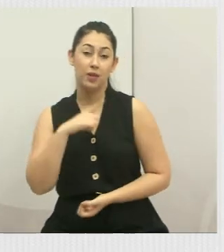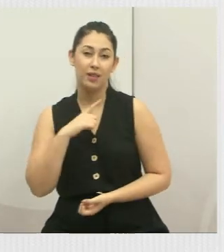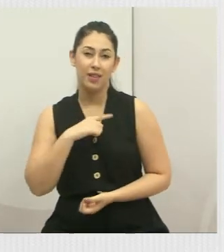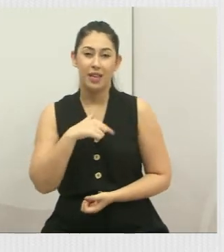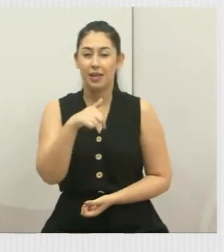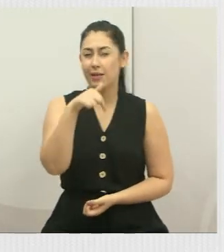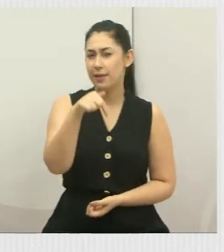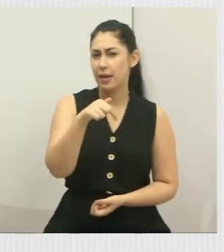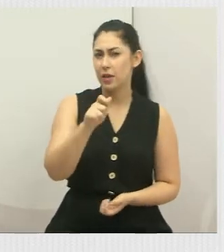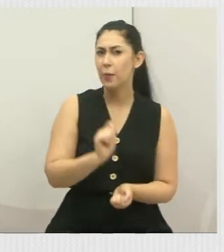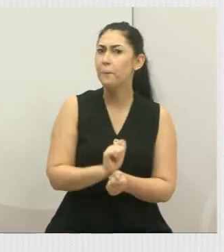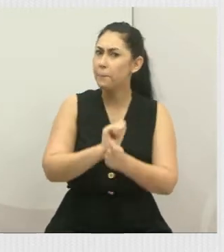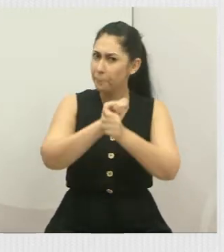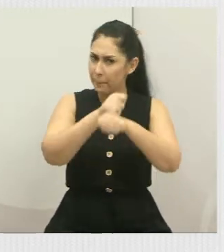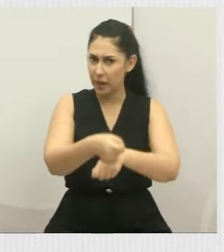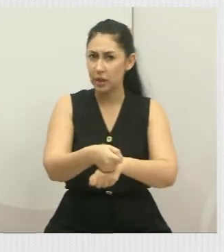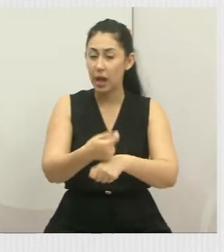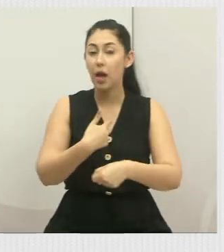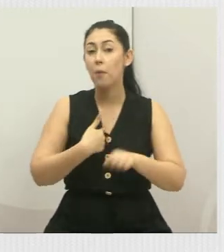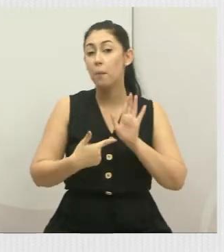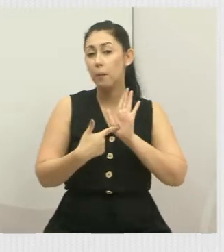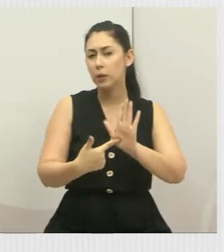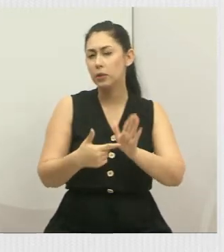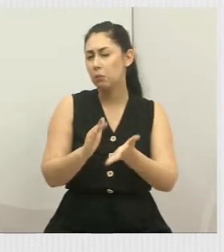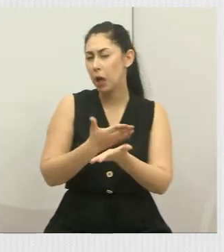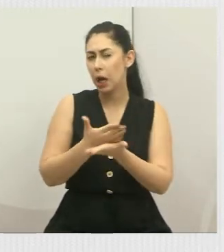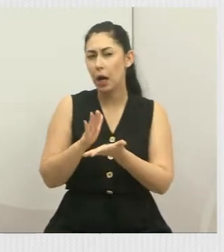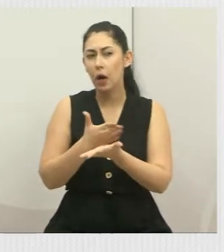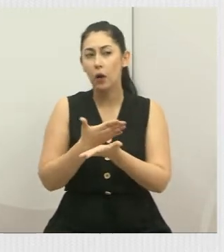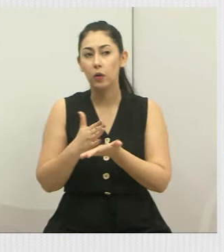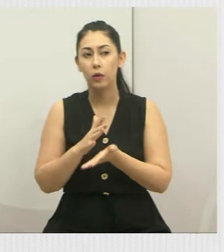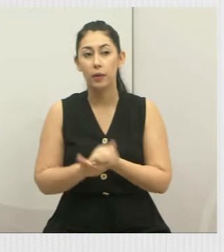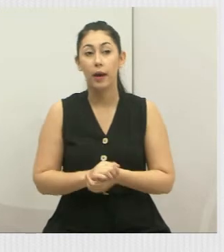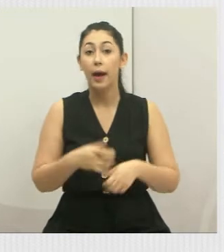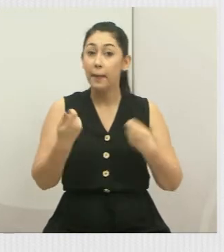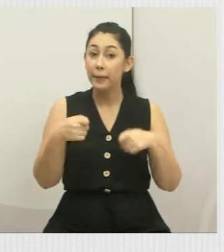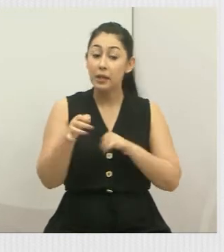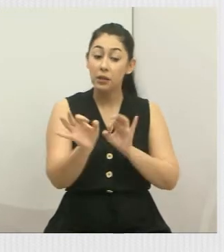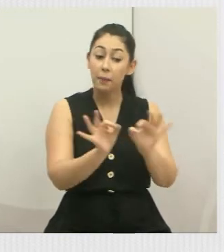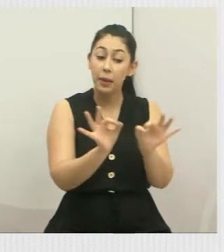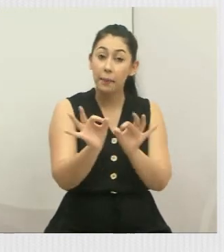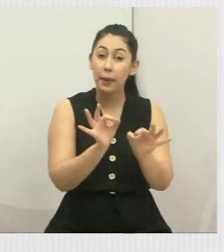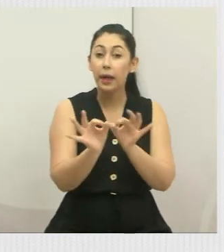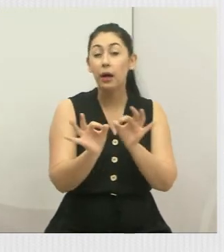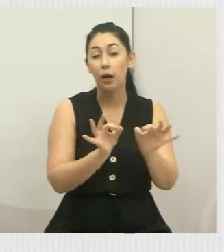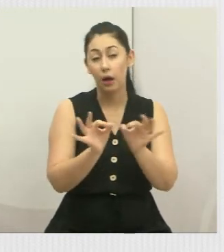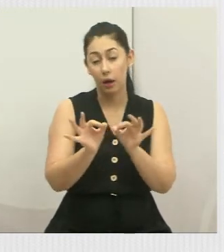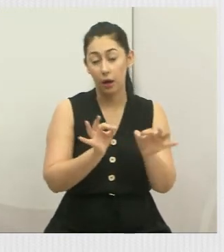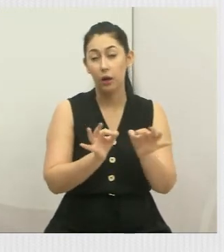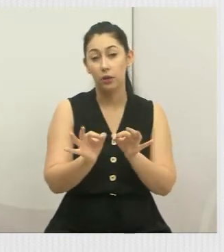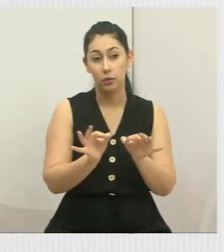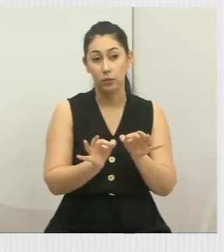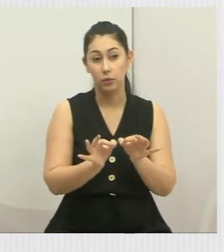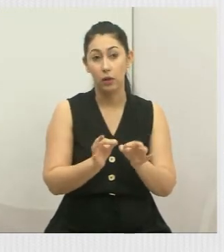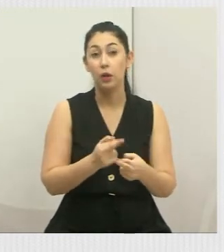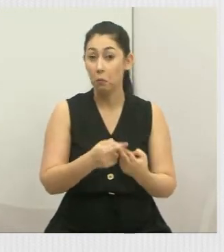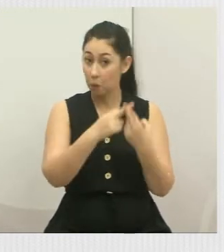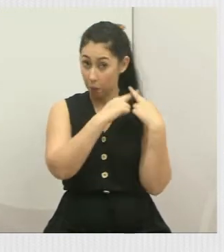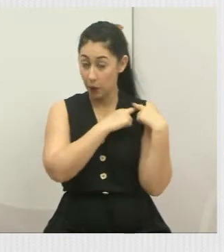7 obrigações e farei destaque a algumas. Elaborar o plano de saneamento. Compete ao